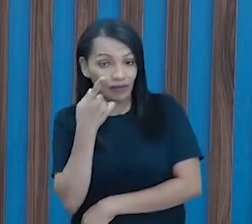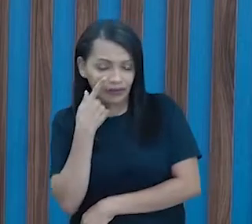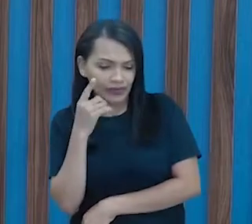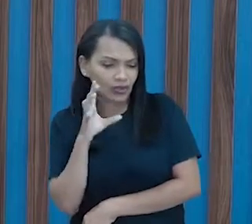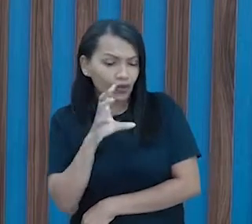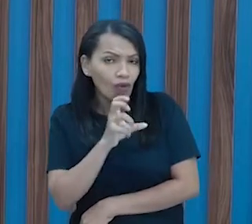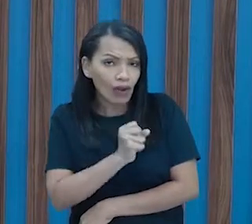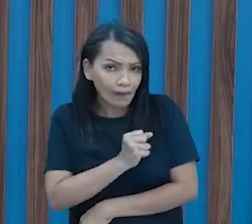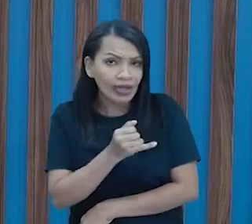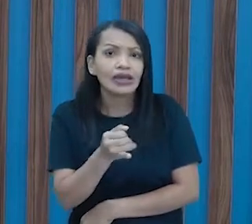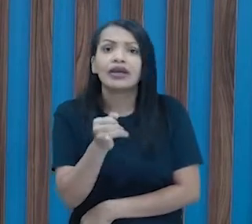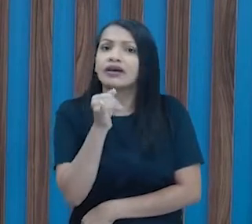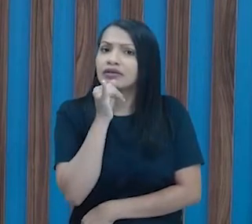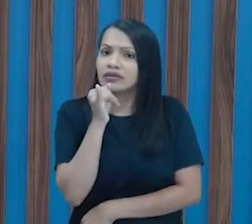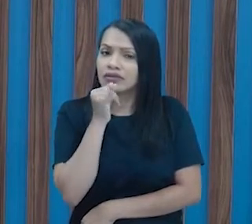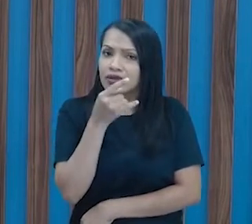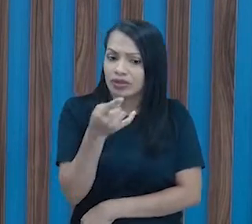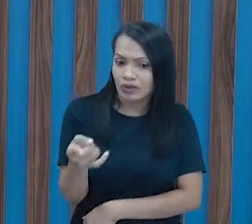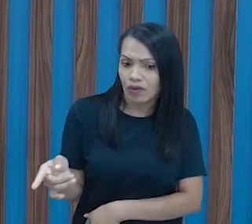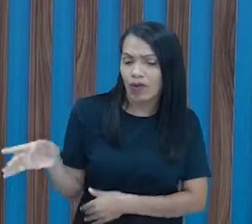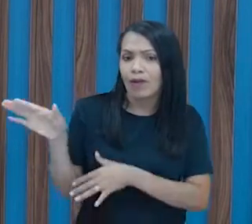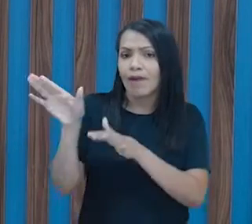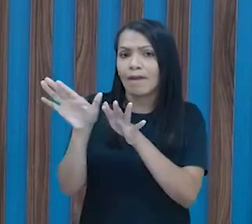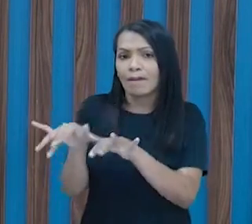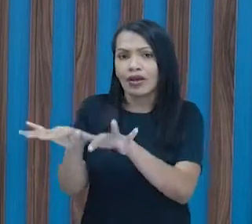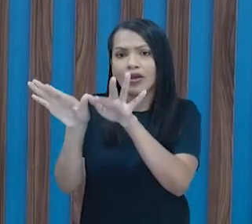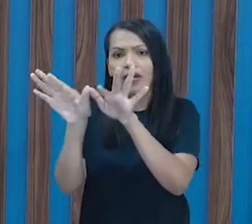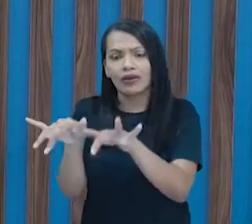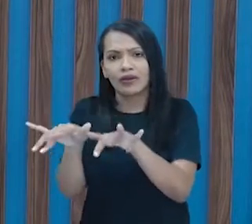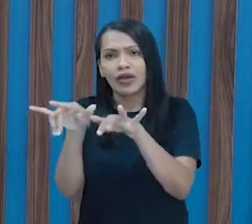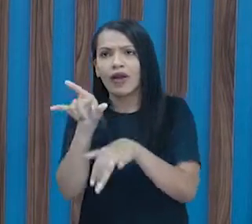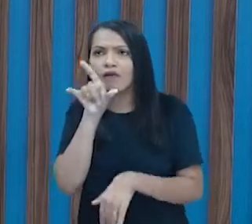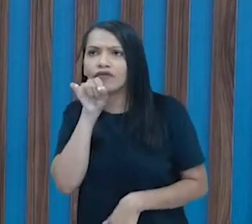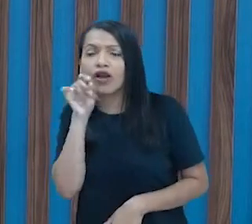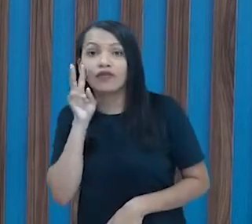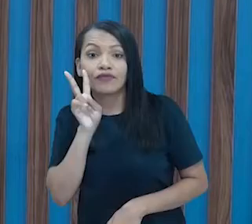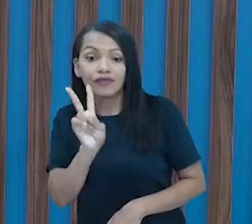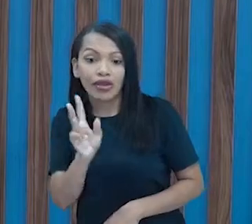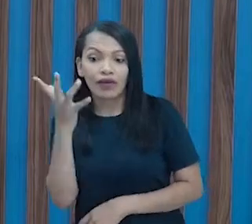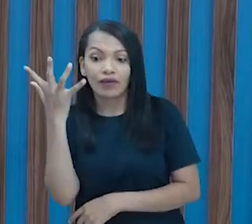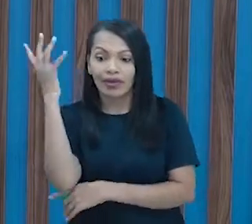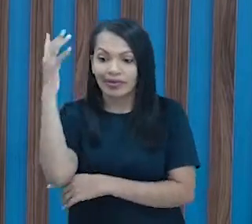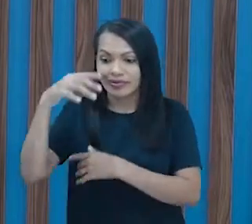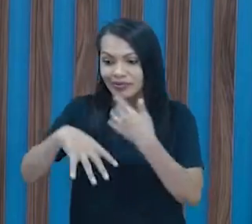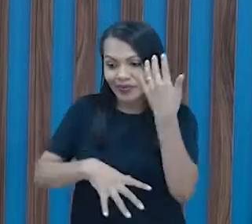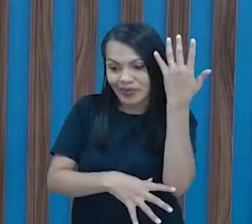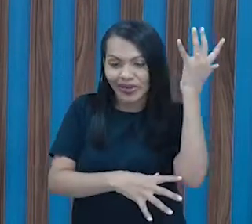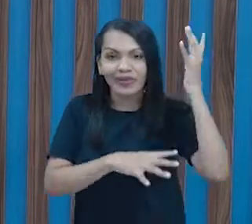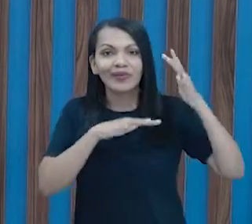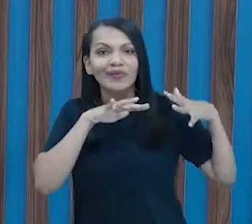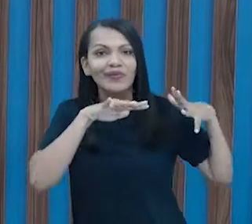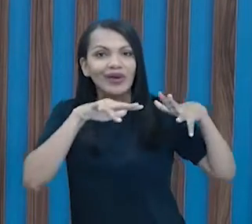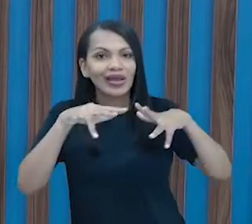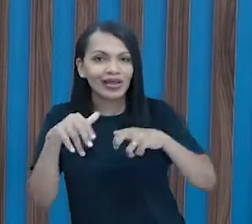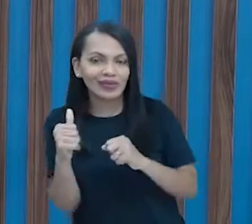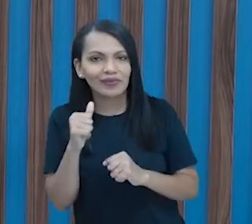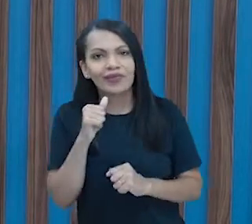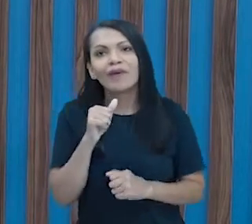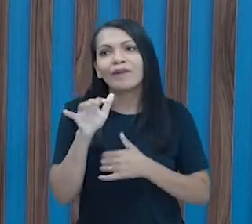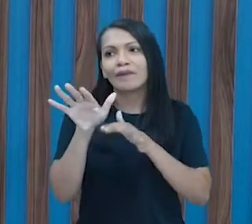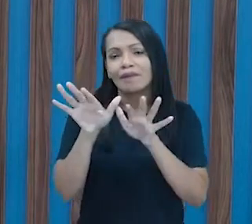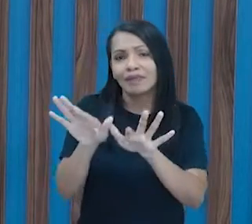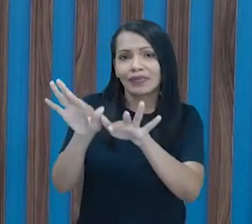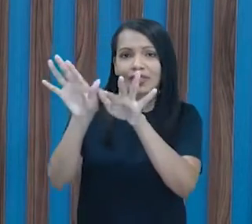Adorei o exemplo que a senhora colocou aí, o passarinho, né? Se a gente for ver a natureza, os animais, então, o